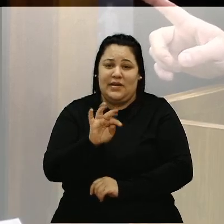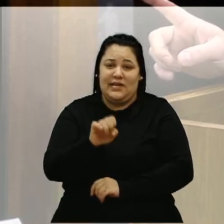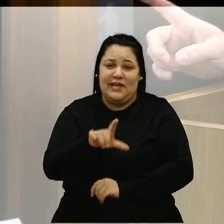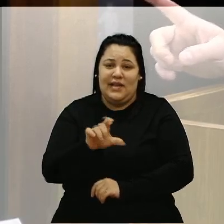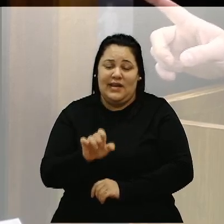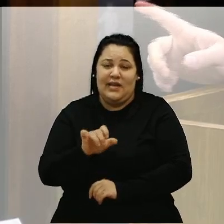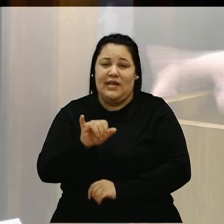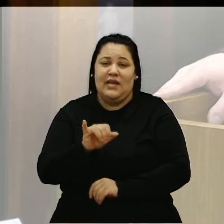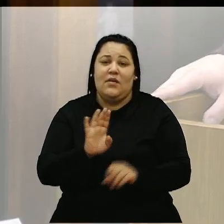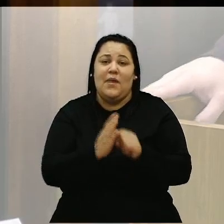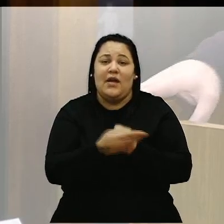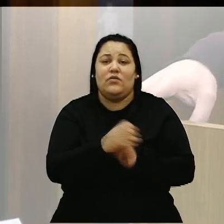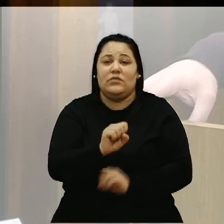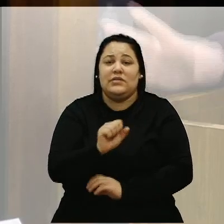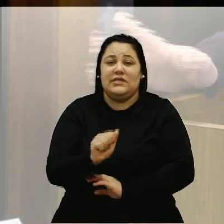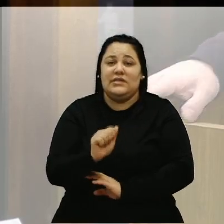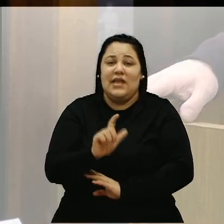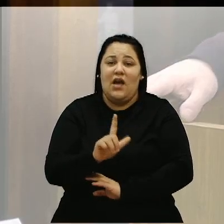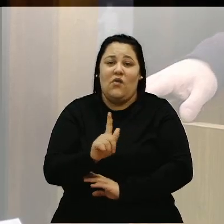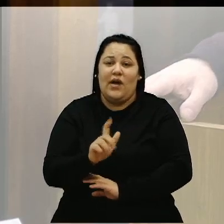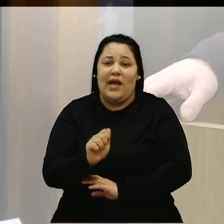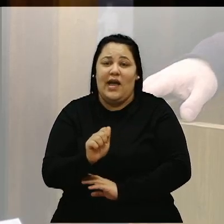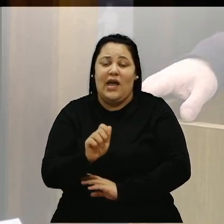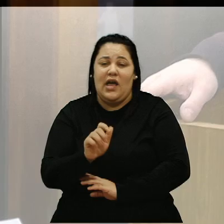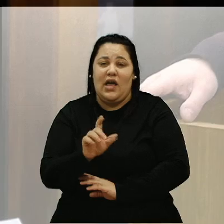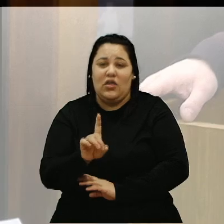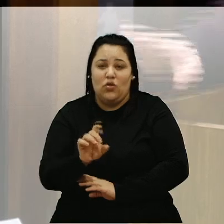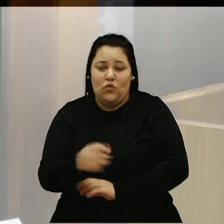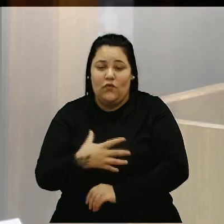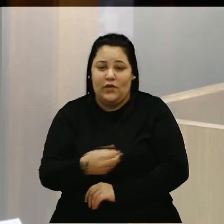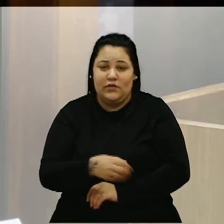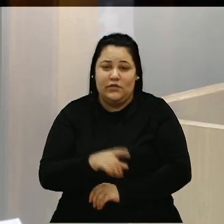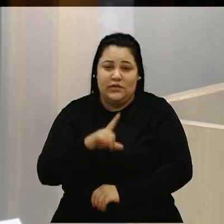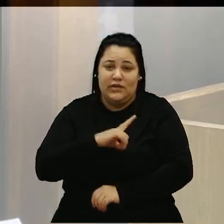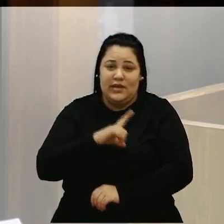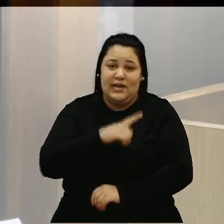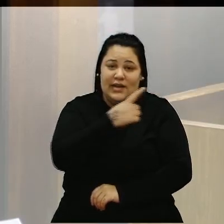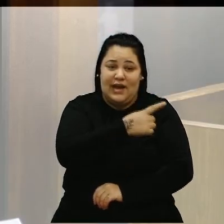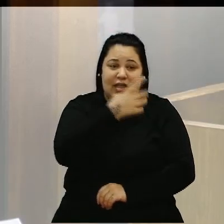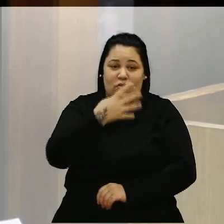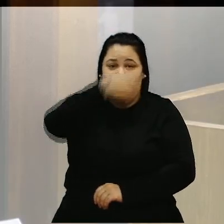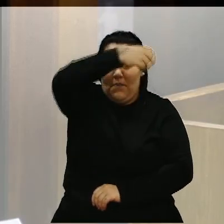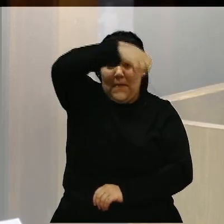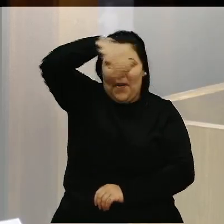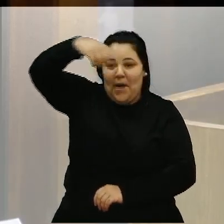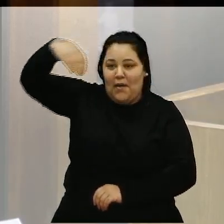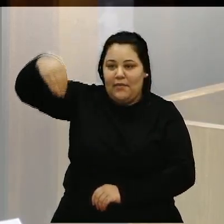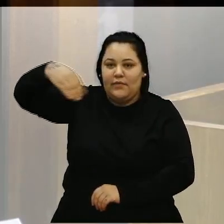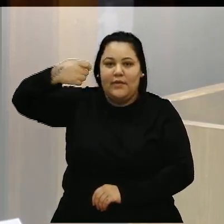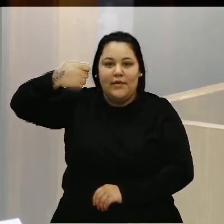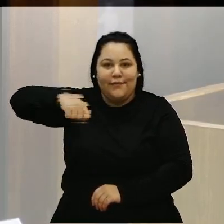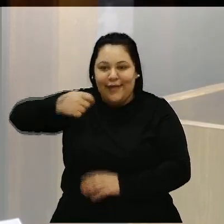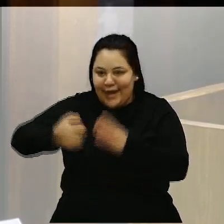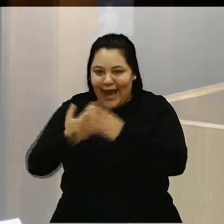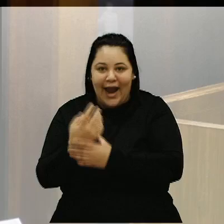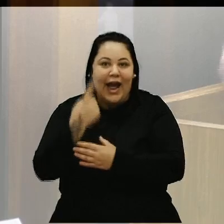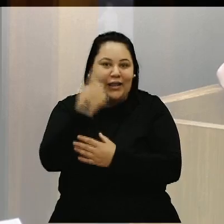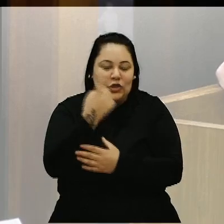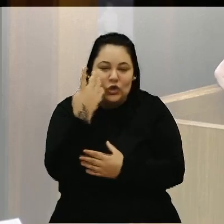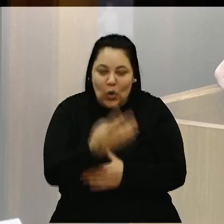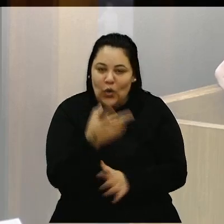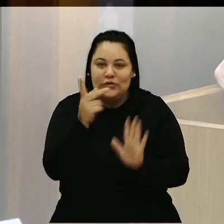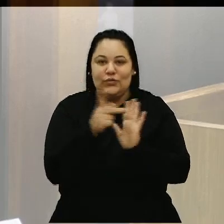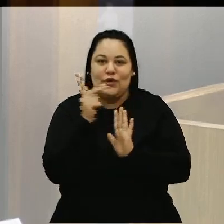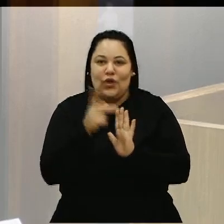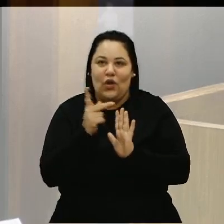14 postes ao longo da extensão da rua. Ah, vamos fazer 14 alocaxias, 14